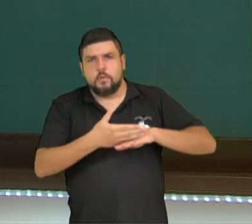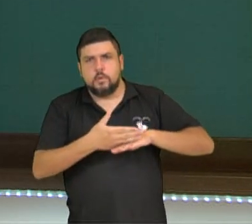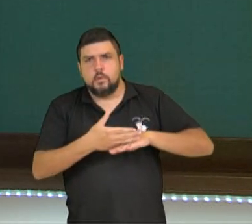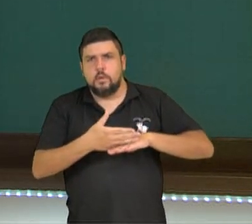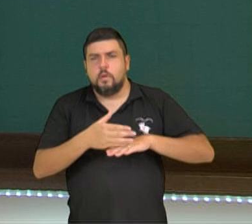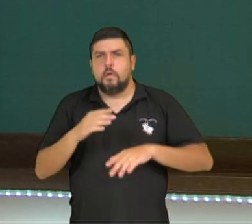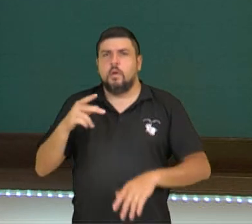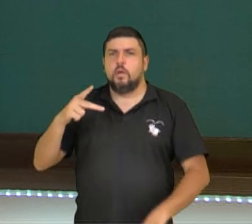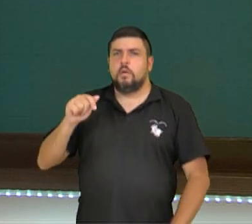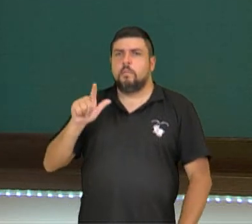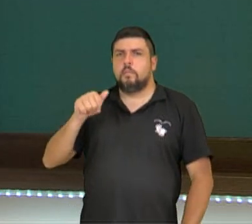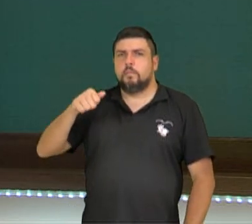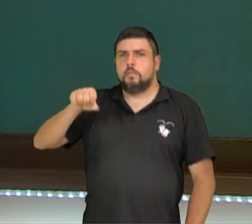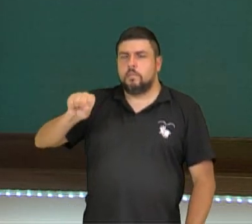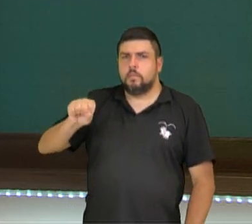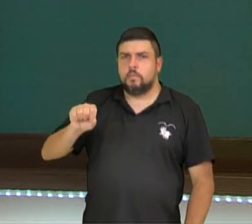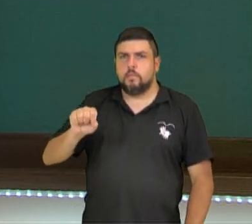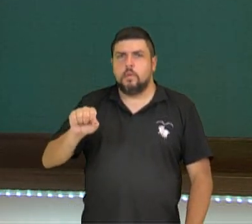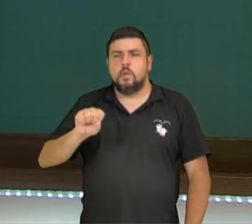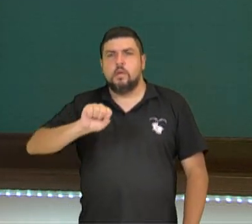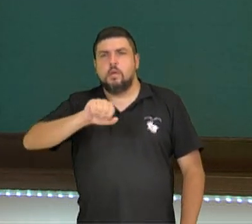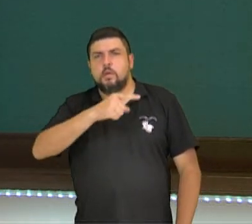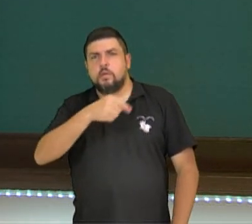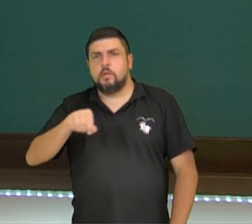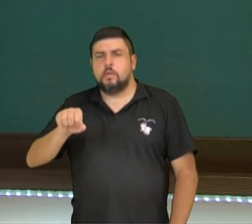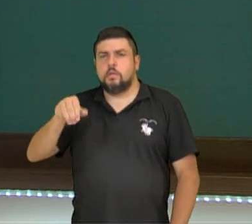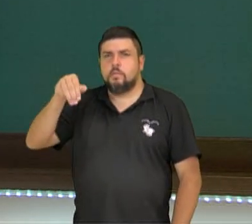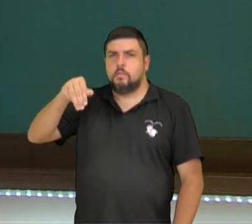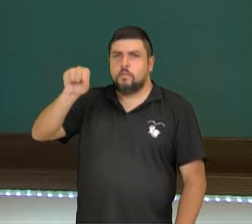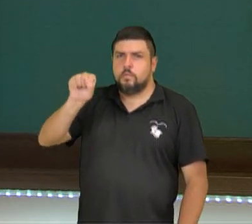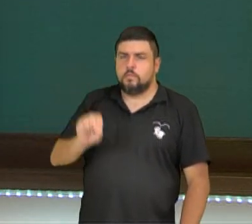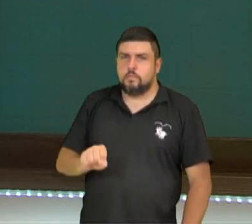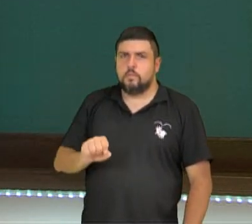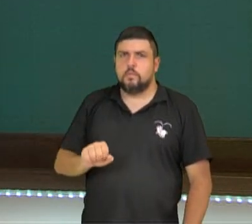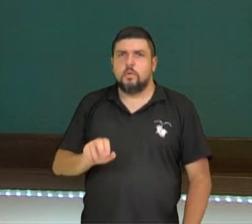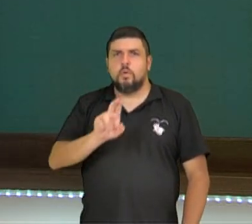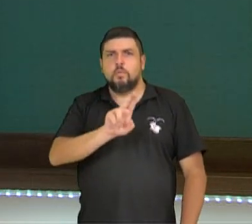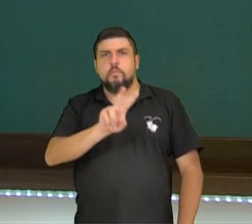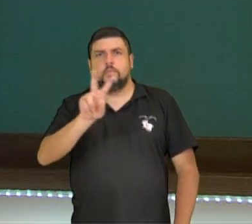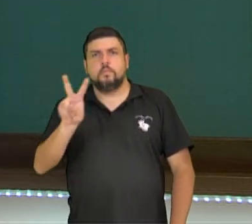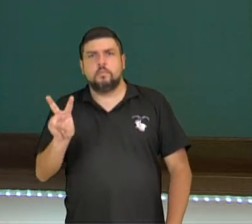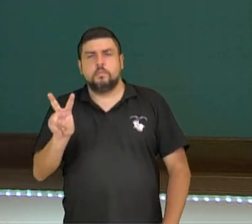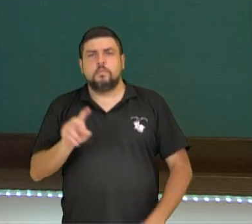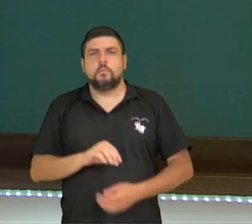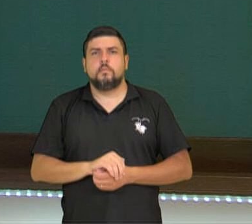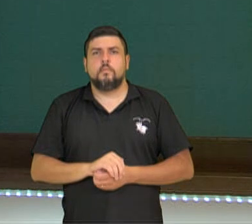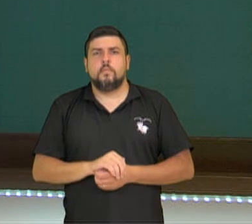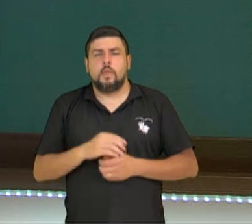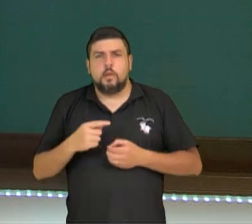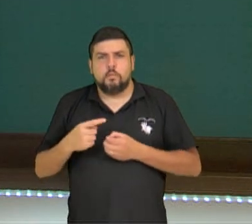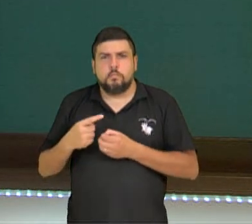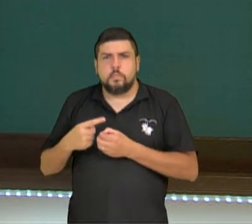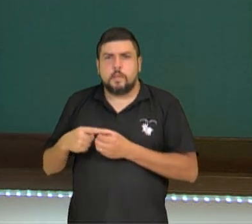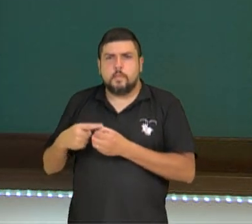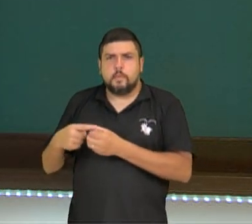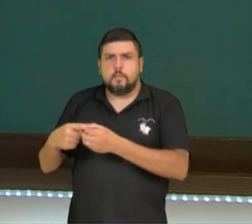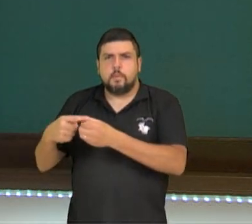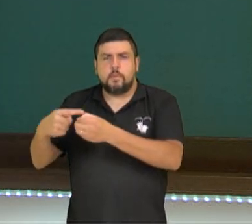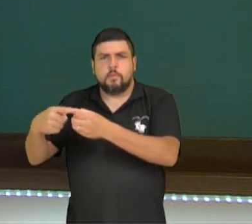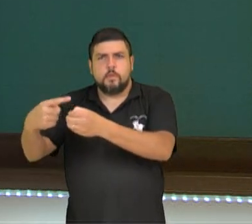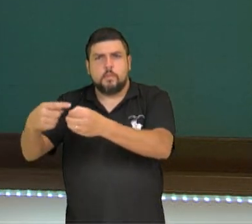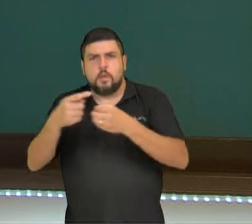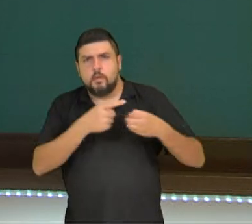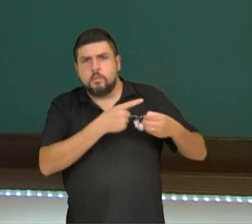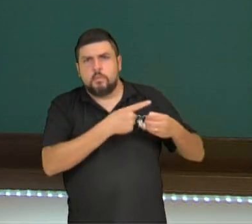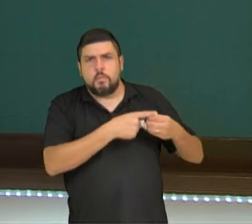Palmas, São Mateus do Sul, União da Vitória, são exemplos de cidades que estão na